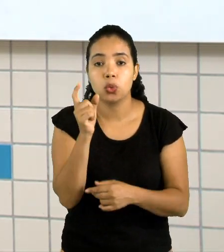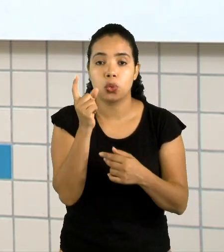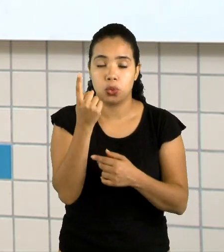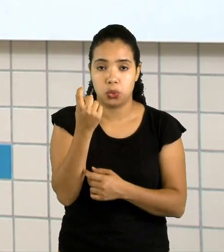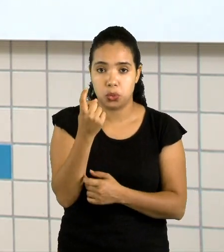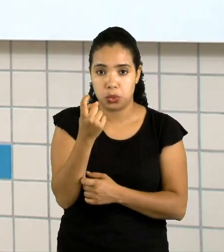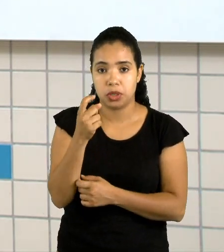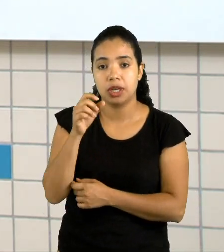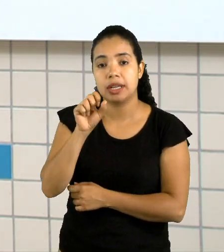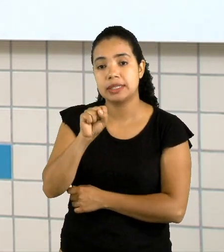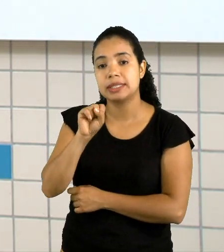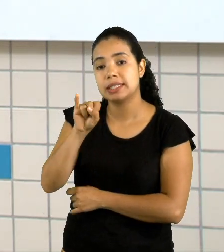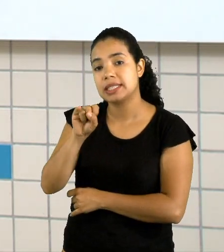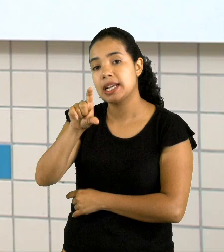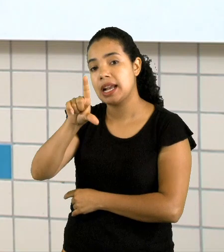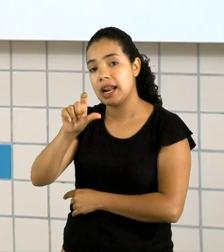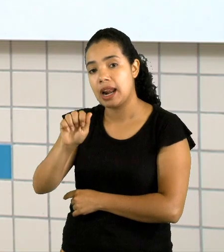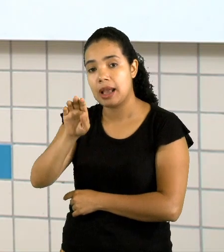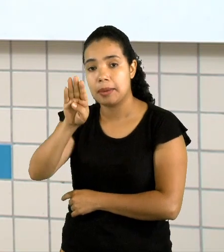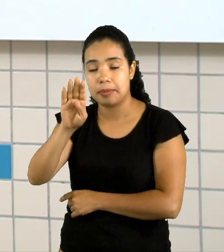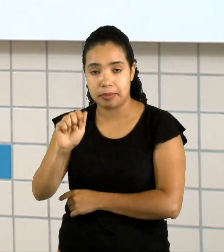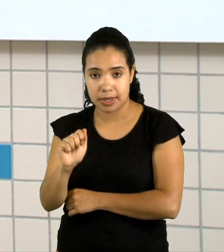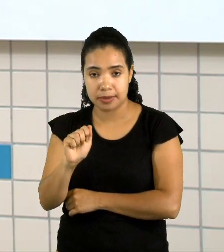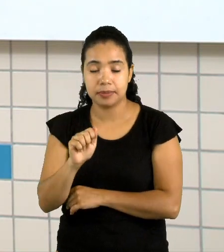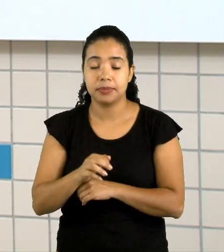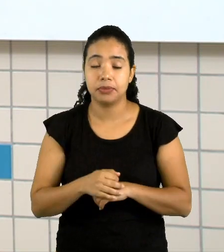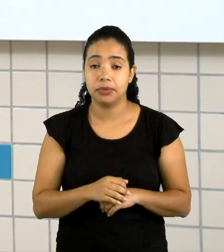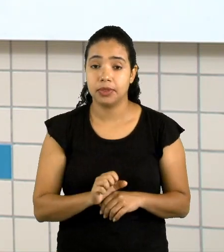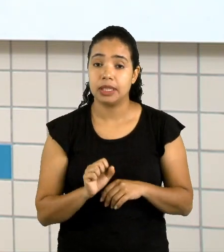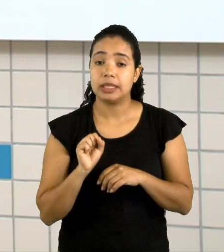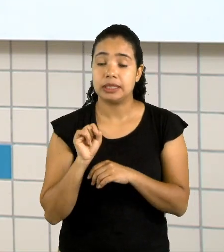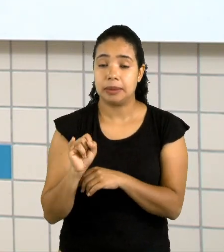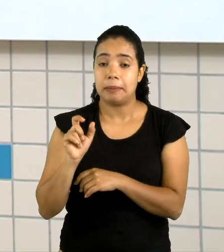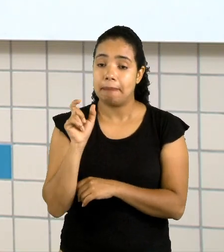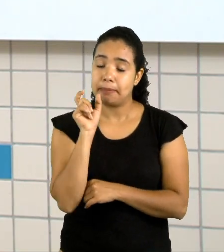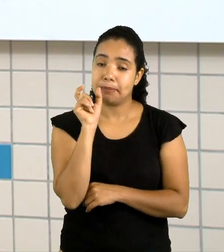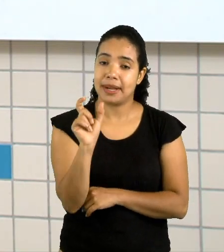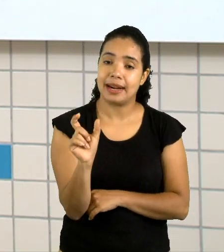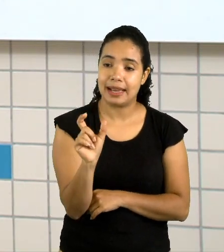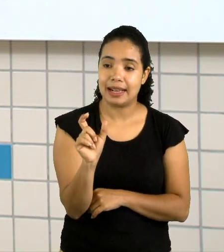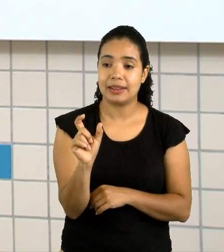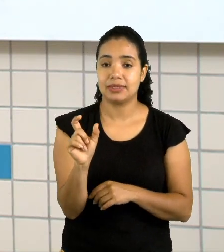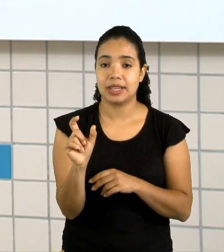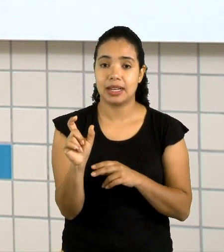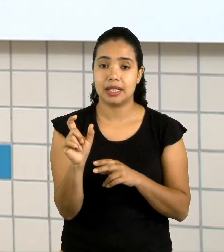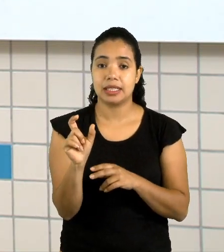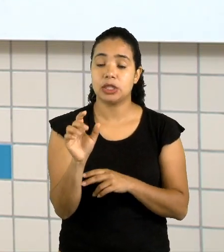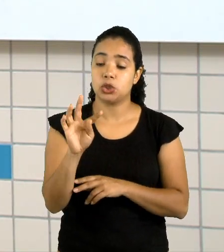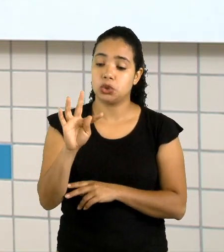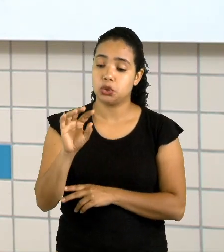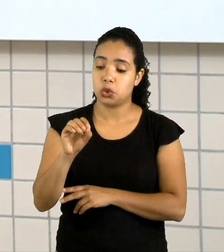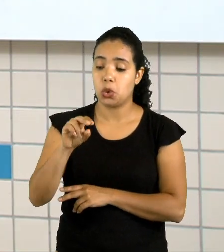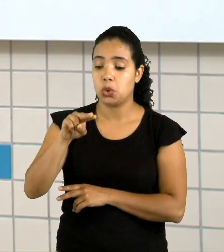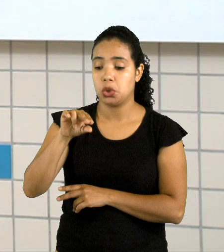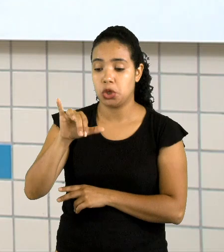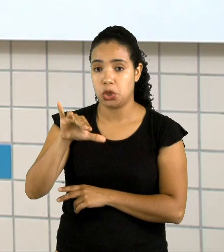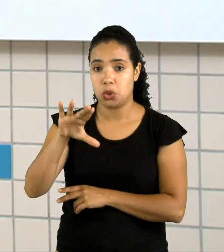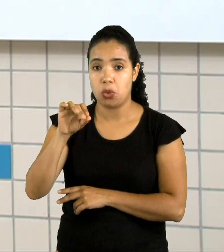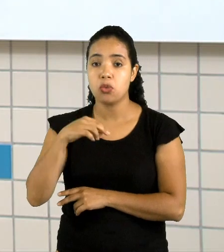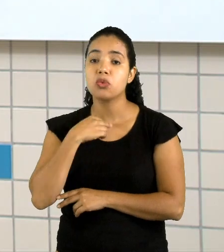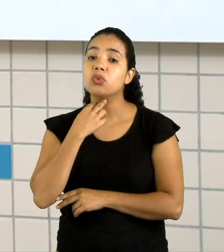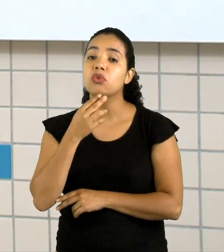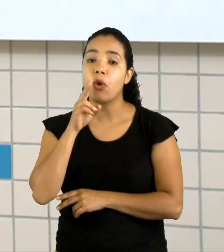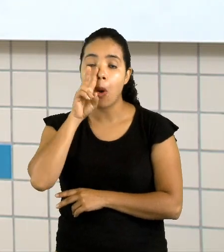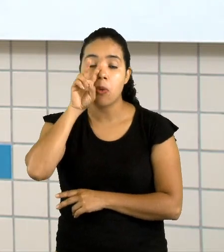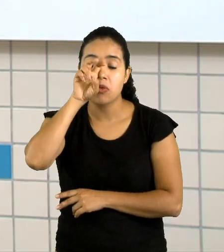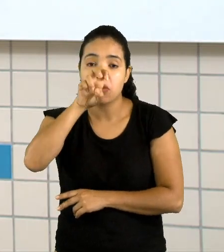de monossílabo tônico quando esta palavra tiver um som forte. Monossílabo